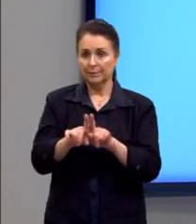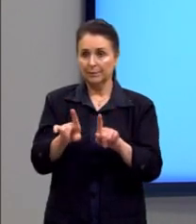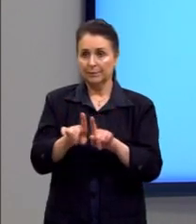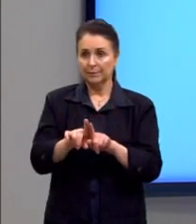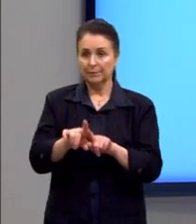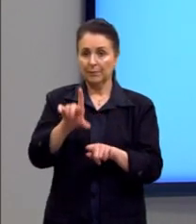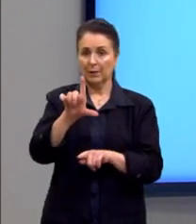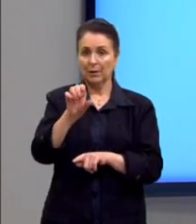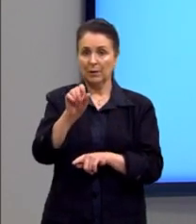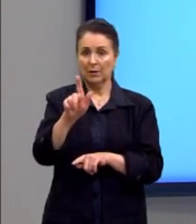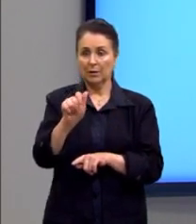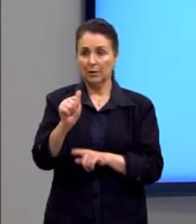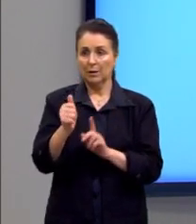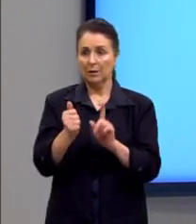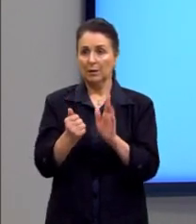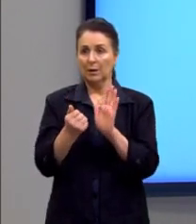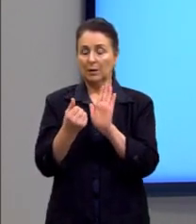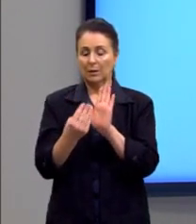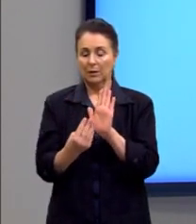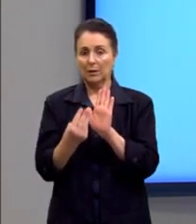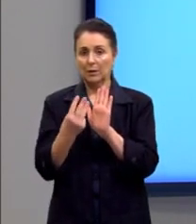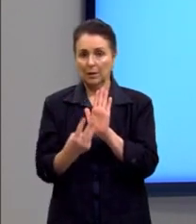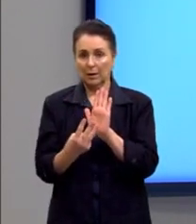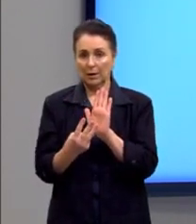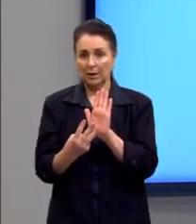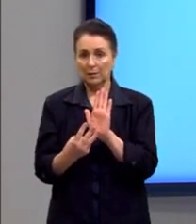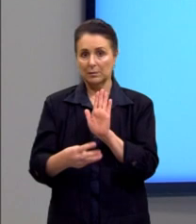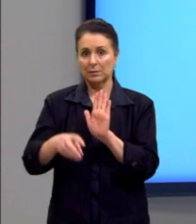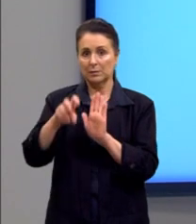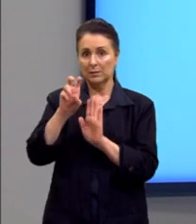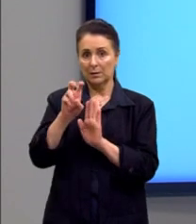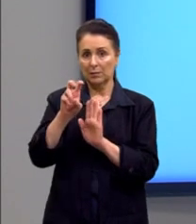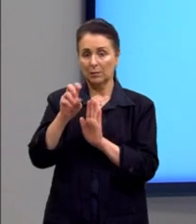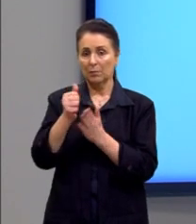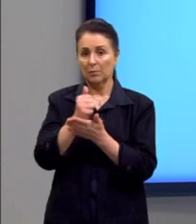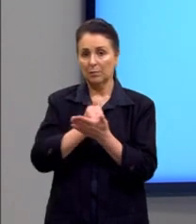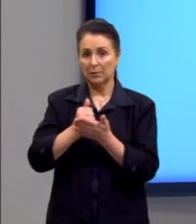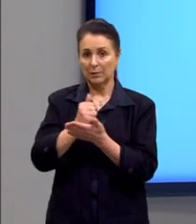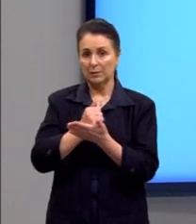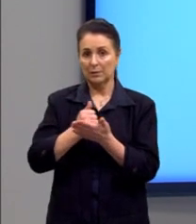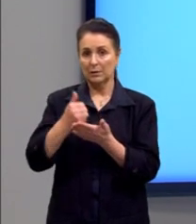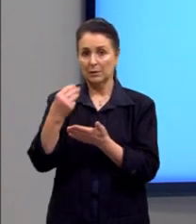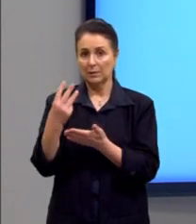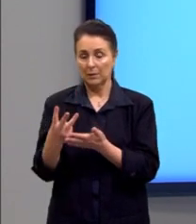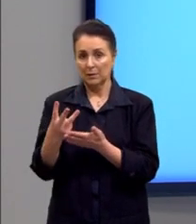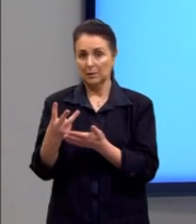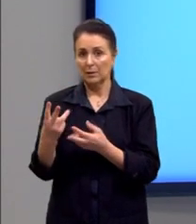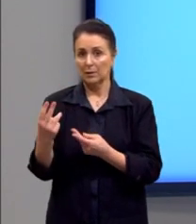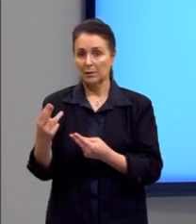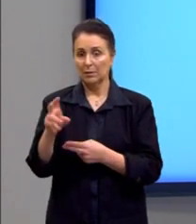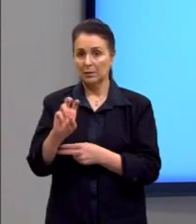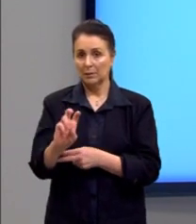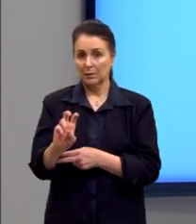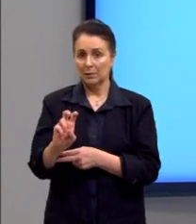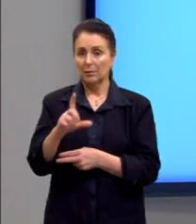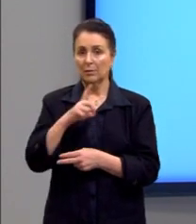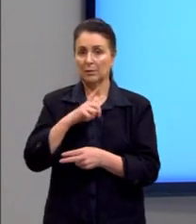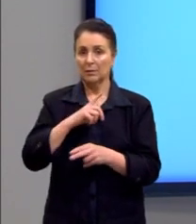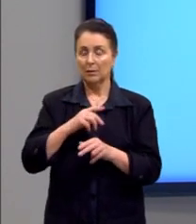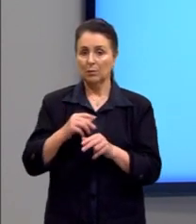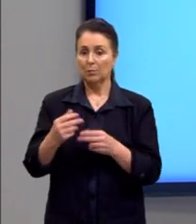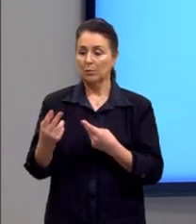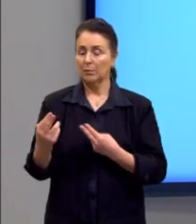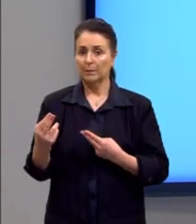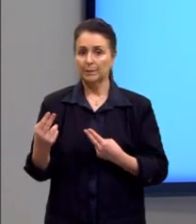o log de 3 elevado a 5 na base e três vai ser igual a 5 porque aí nós teremos uma